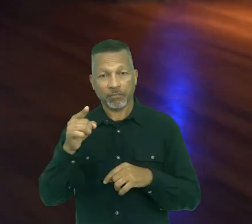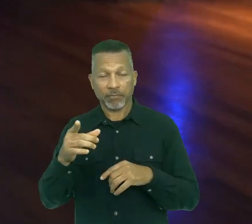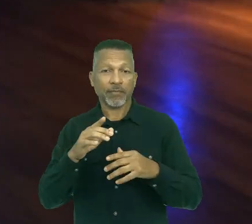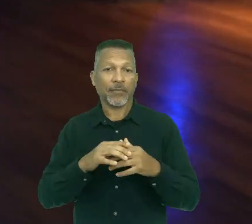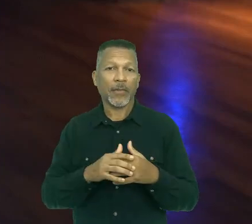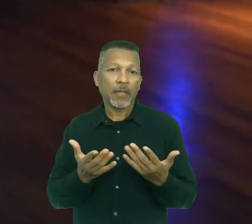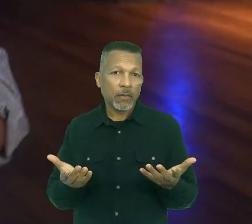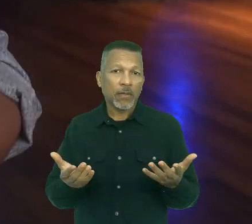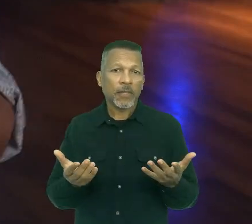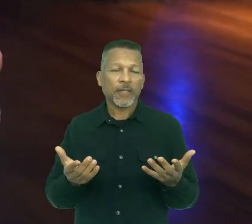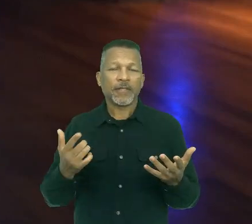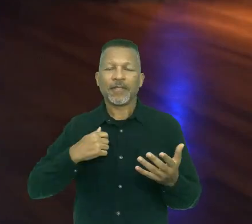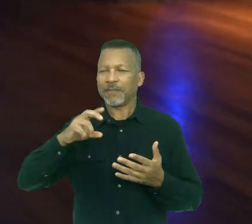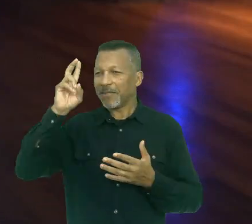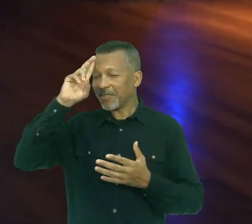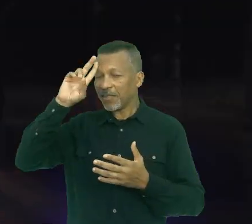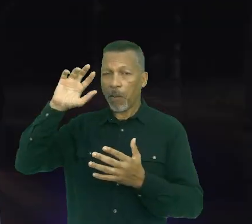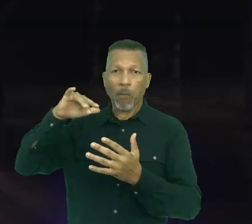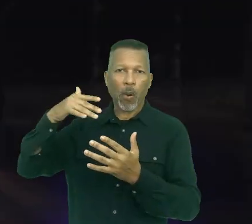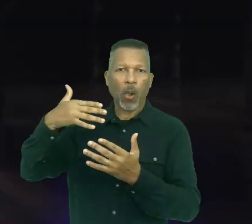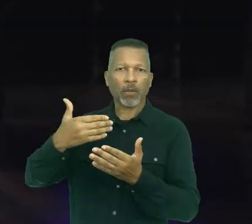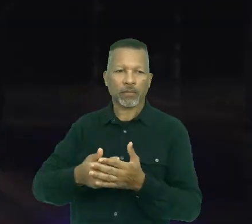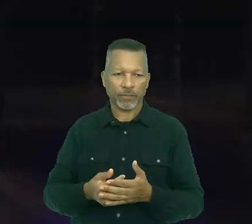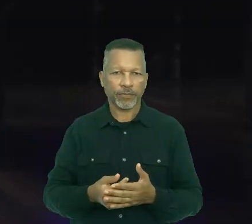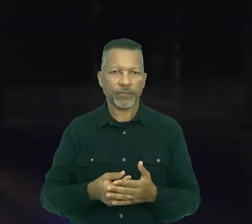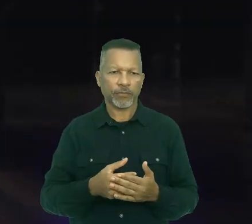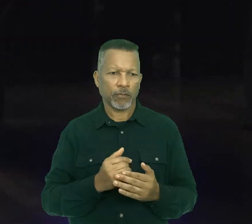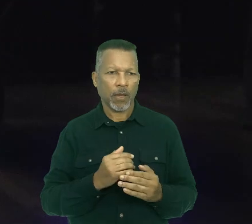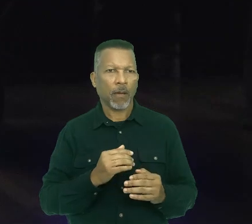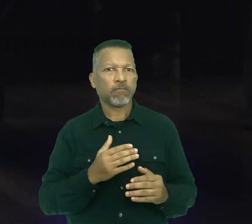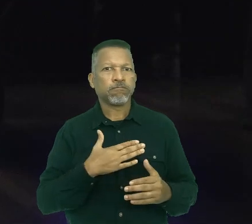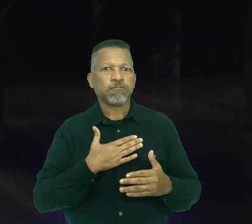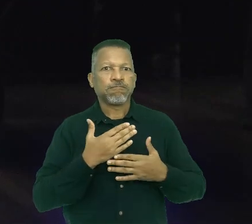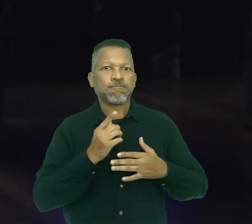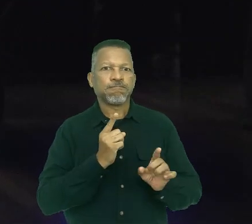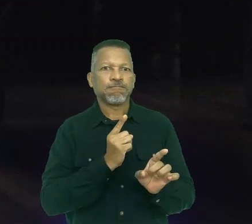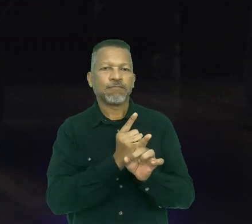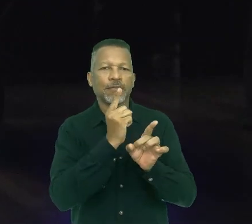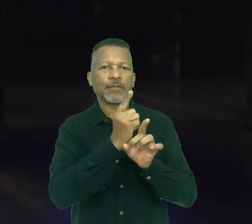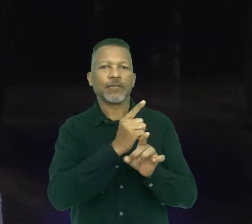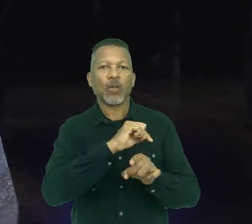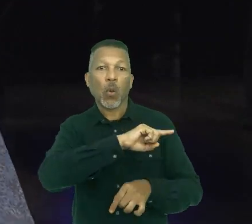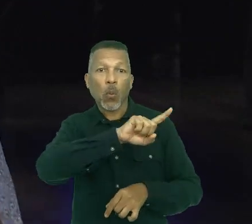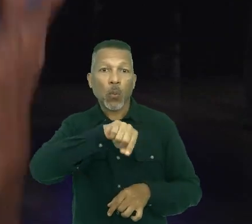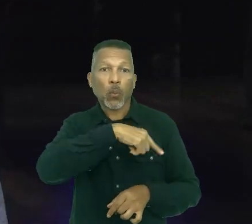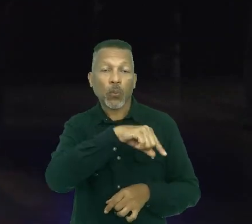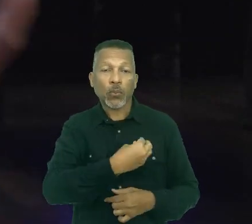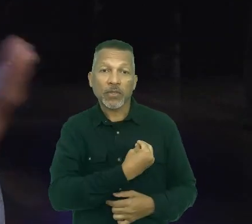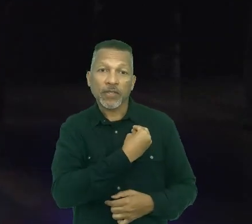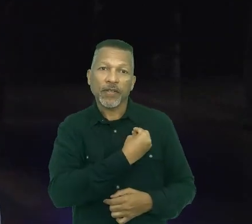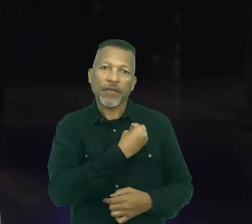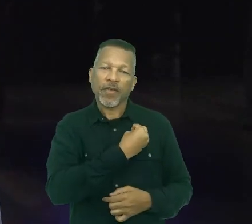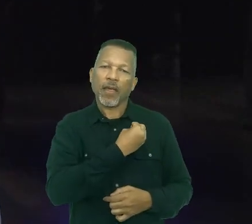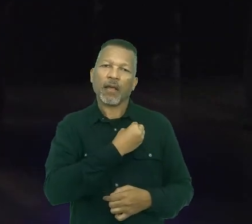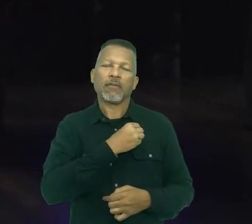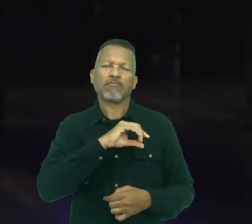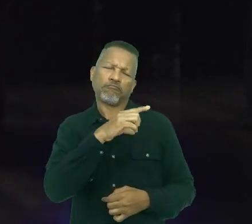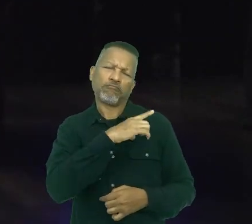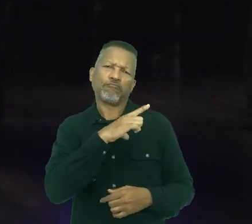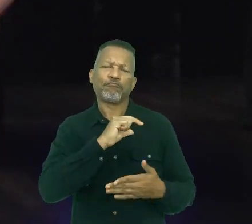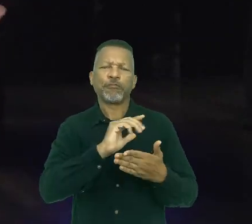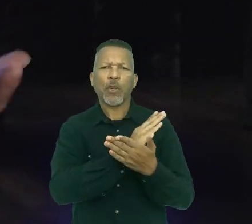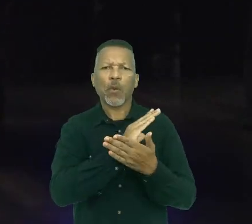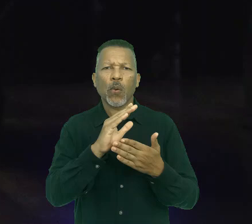então tem uma história, um trajeto, né? Quando eu descobri o Roda Viva já não estava mais, assim, ainda tinha